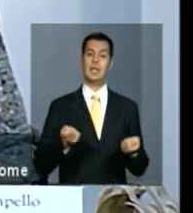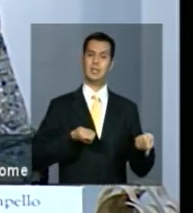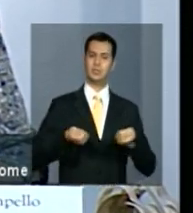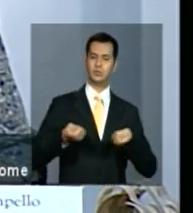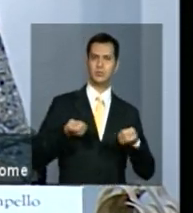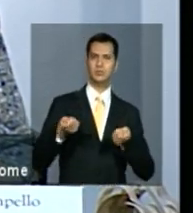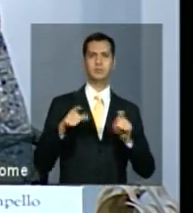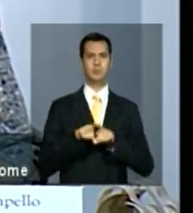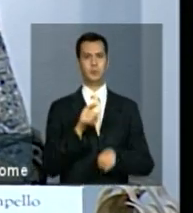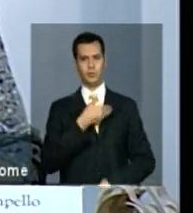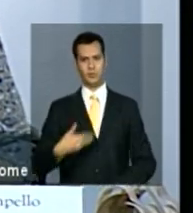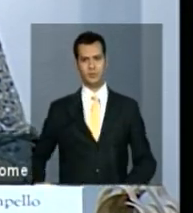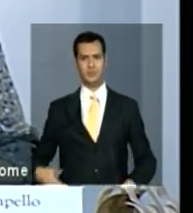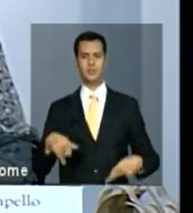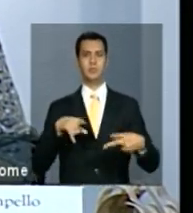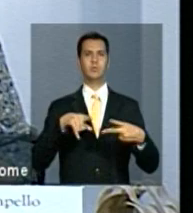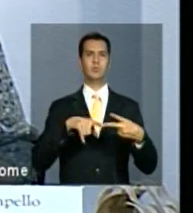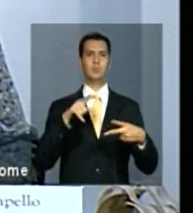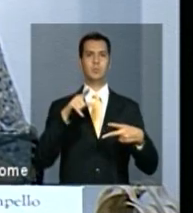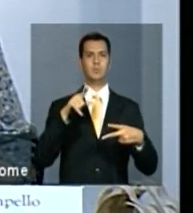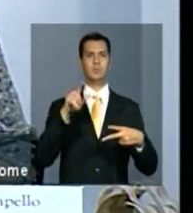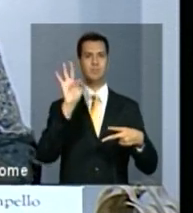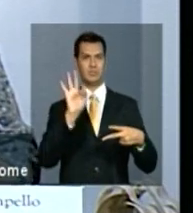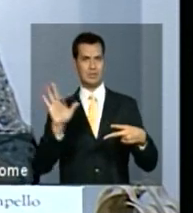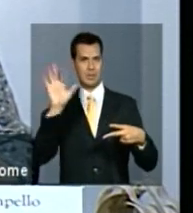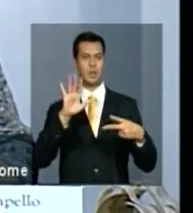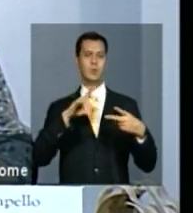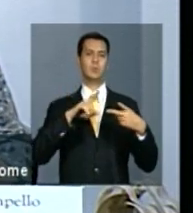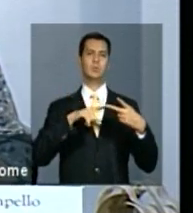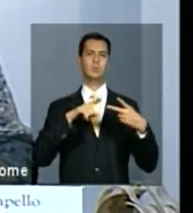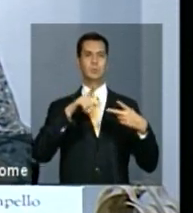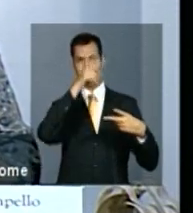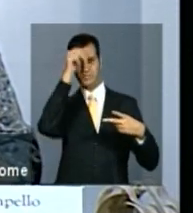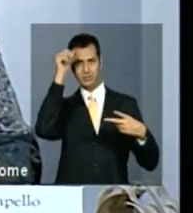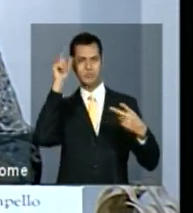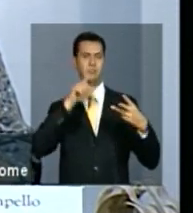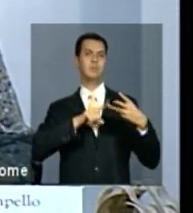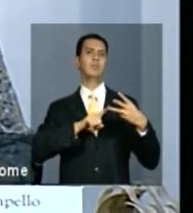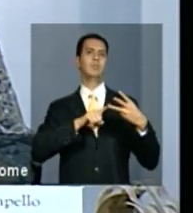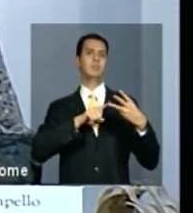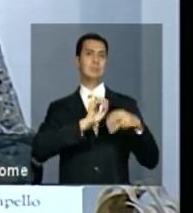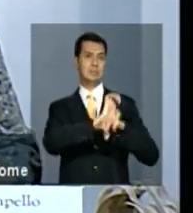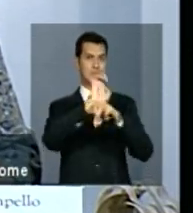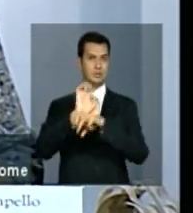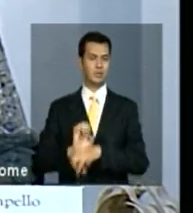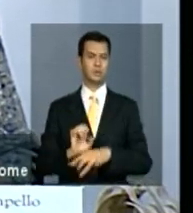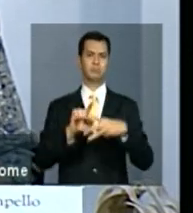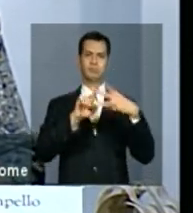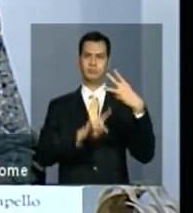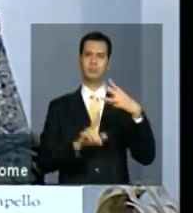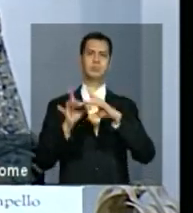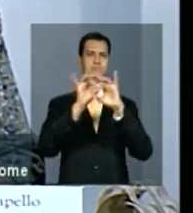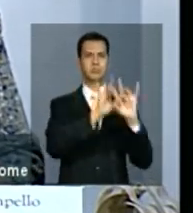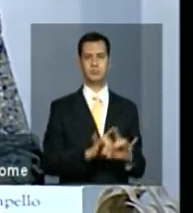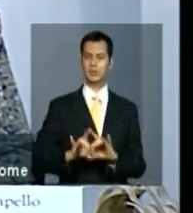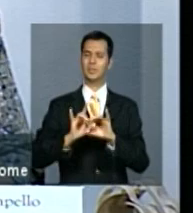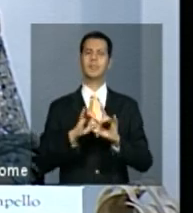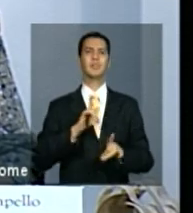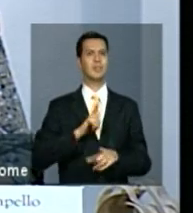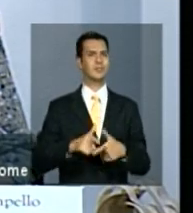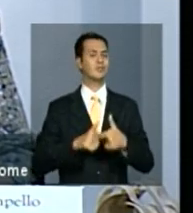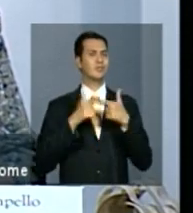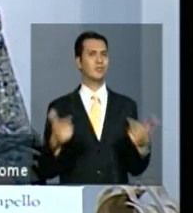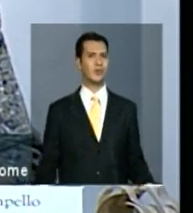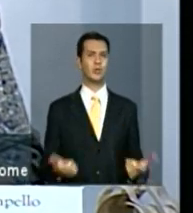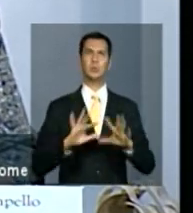com o governo federal estados e municípios o Brasil sem miséria é um um amplo sucesso todos os estados